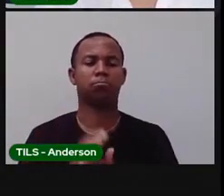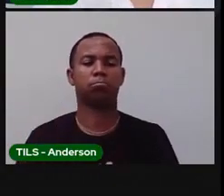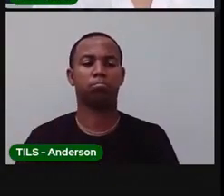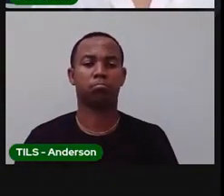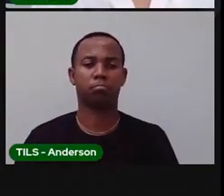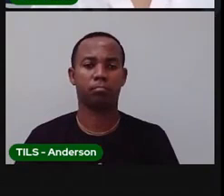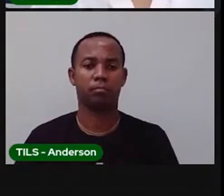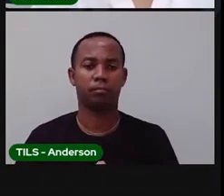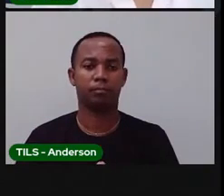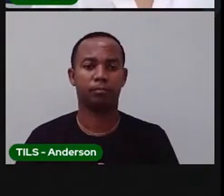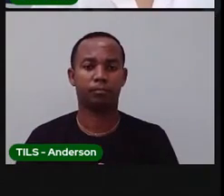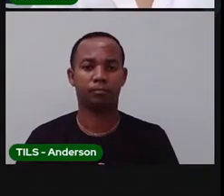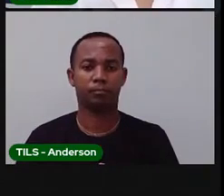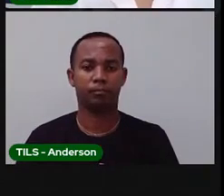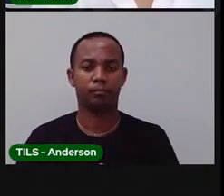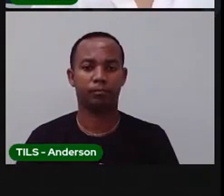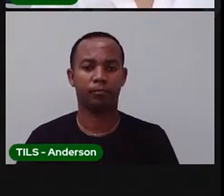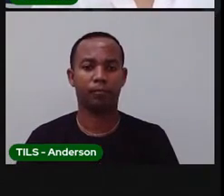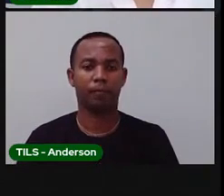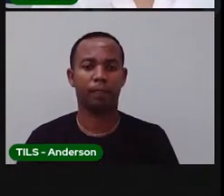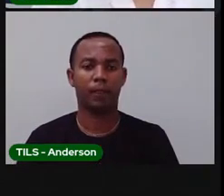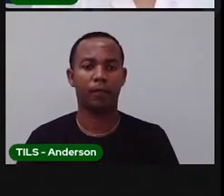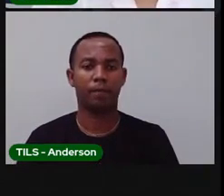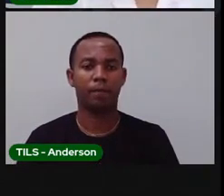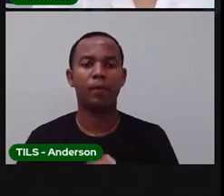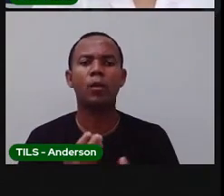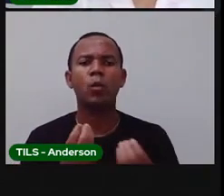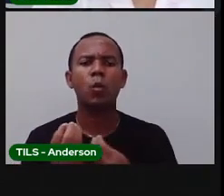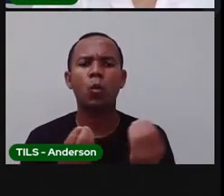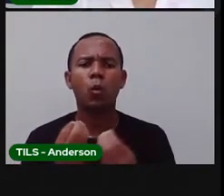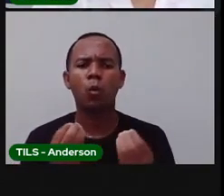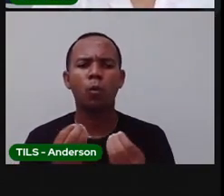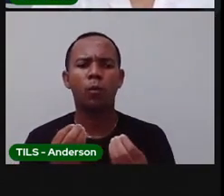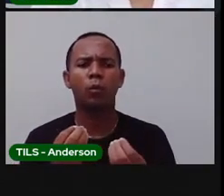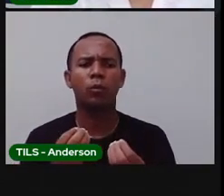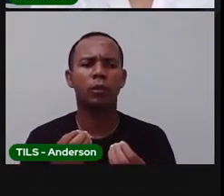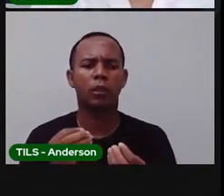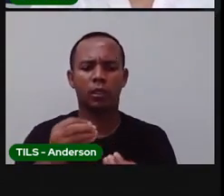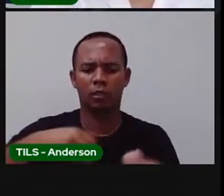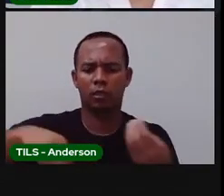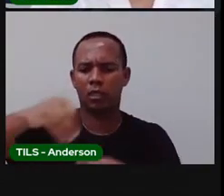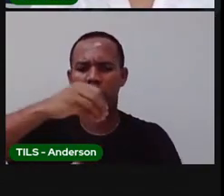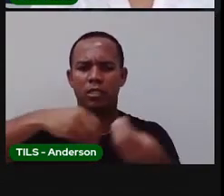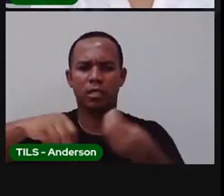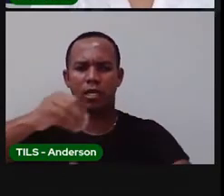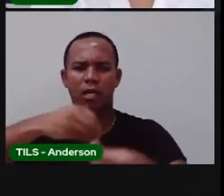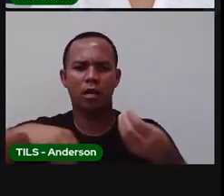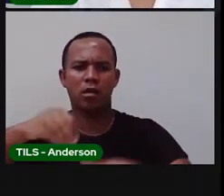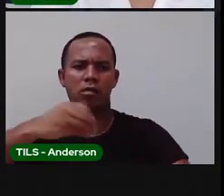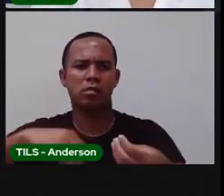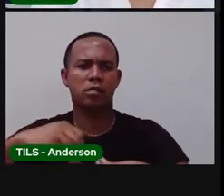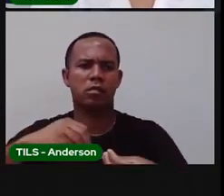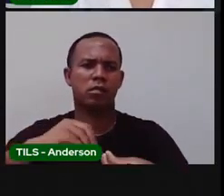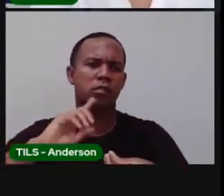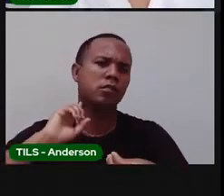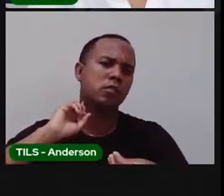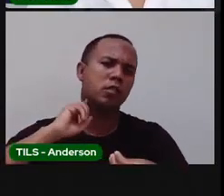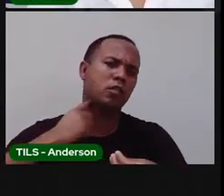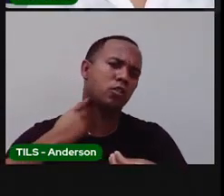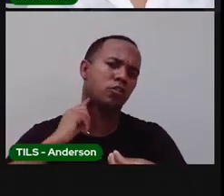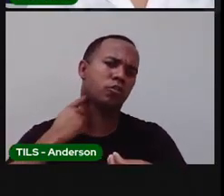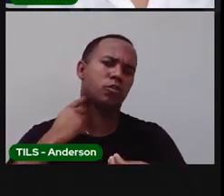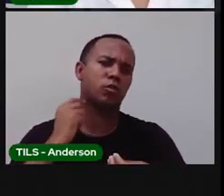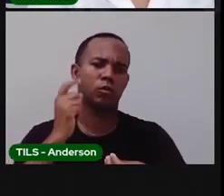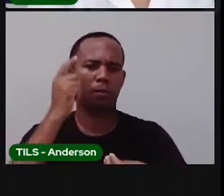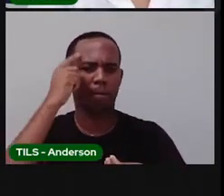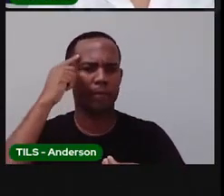Aqui. Bom, porque para reciclar é preciso primeiro separar os tipos de lixo, né? E aí a gente, volta